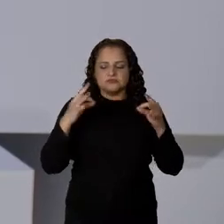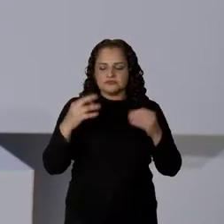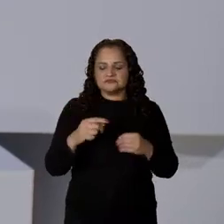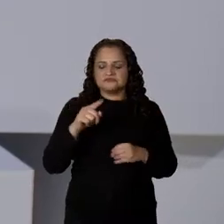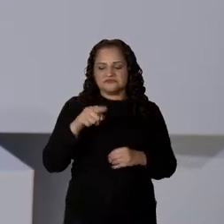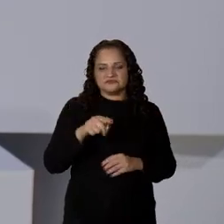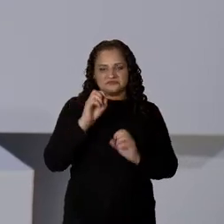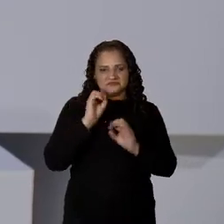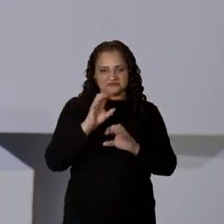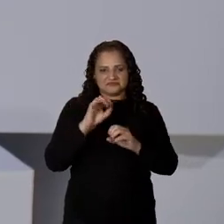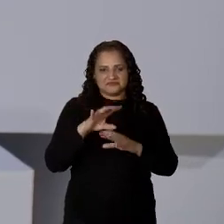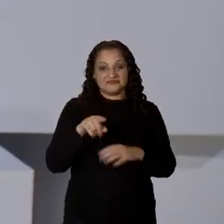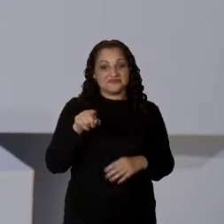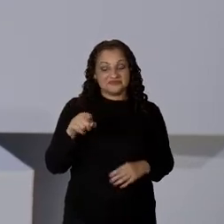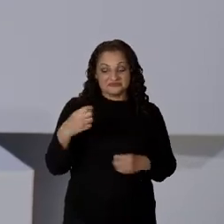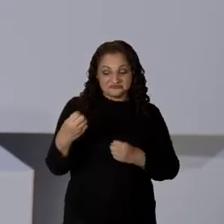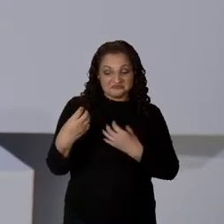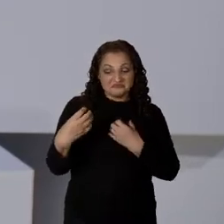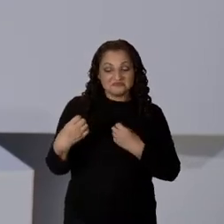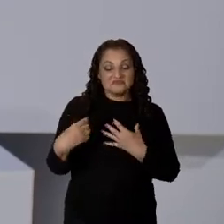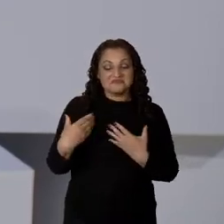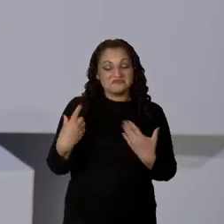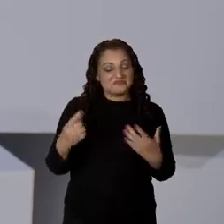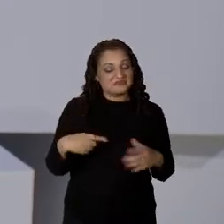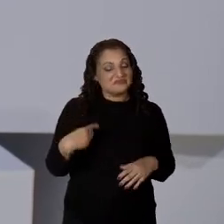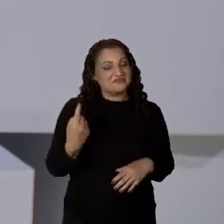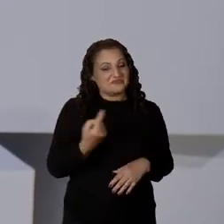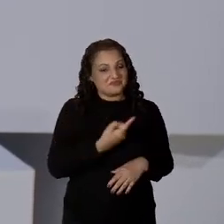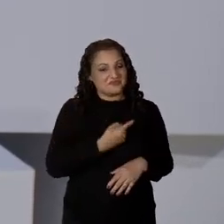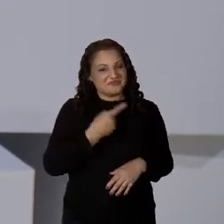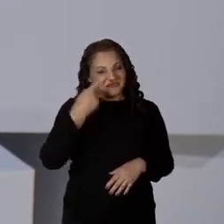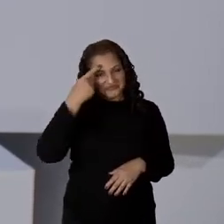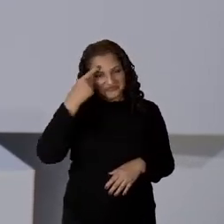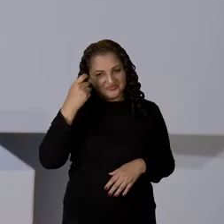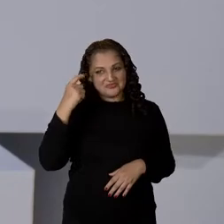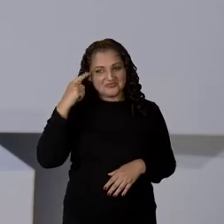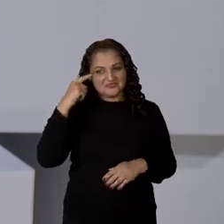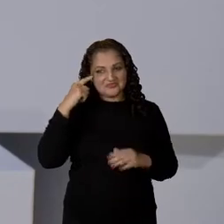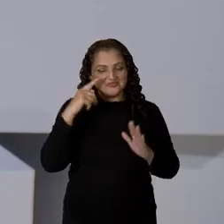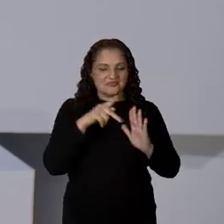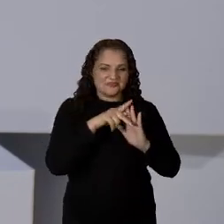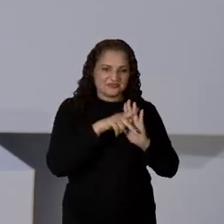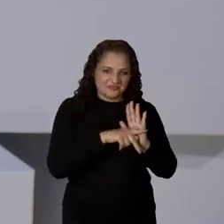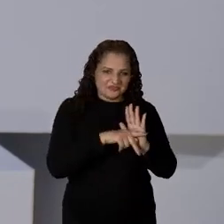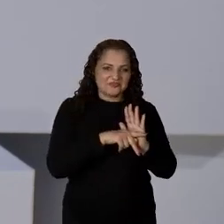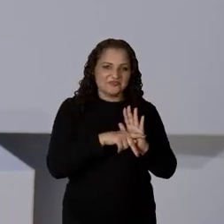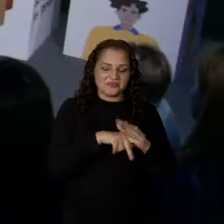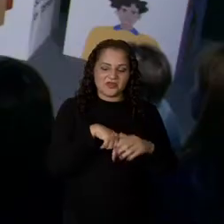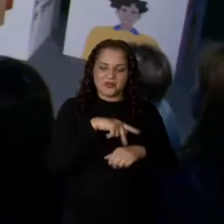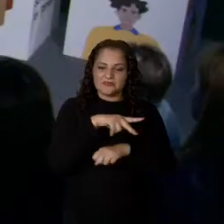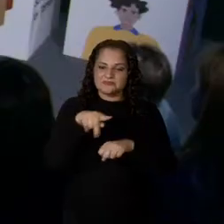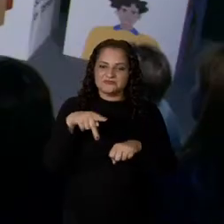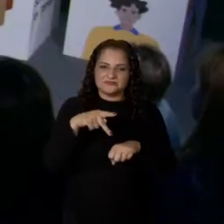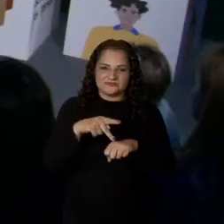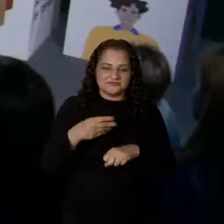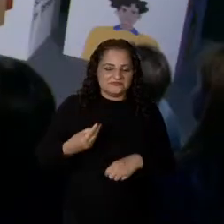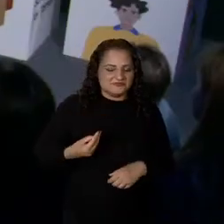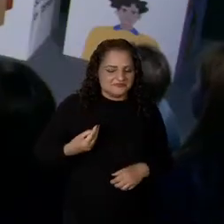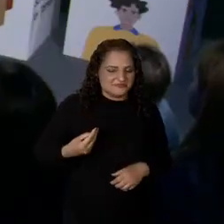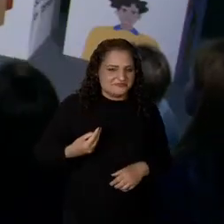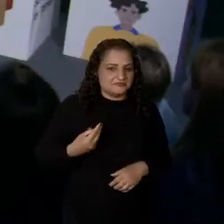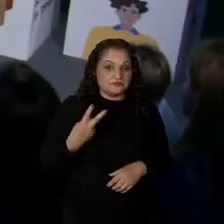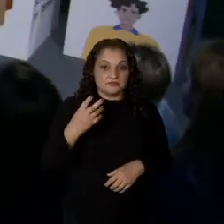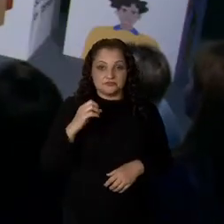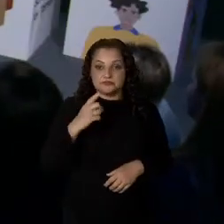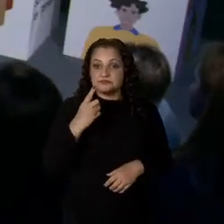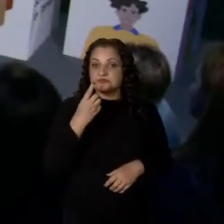Então eu aprendi isso com o Elvio, e é essa a nossa ideia de trazer esse projeto para os países onde a gente está presente. Em 2013,